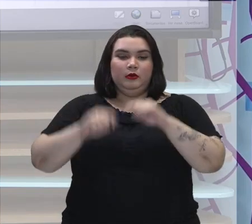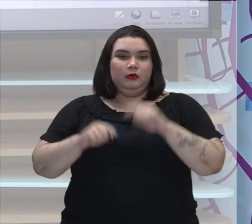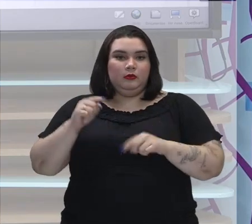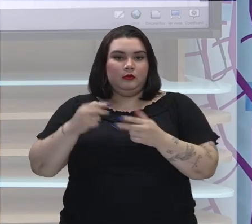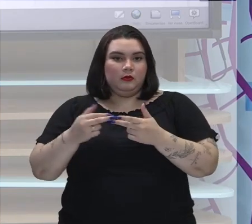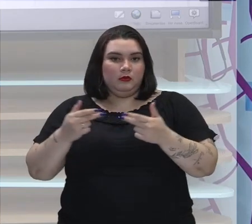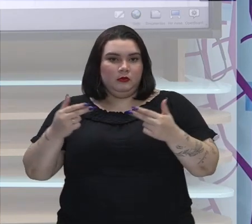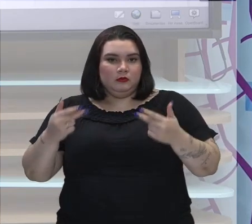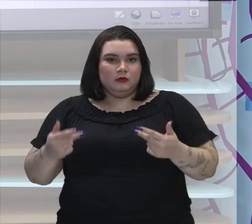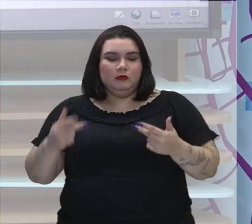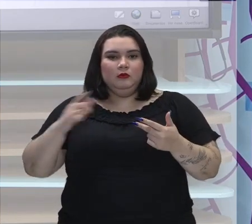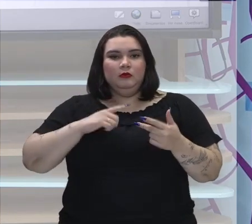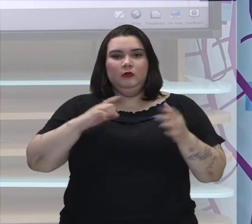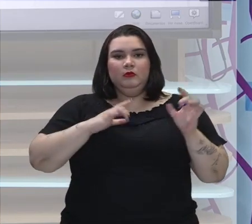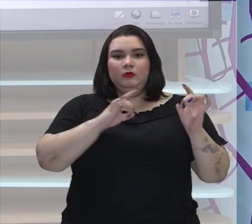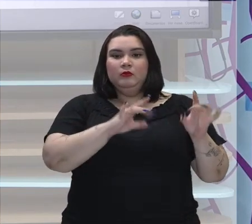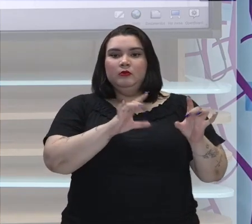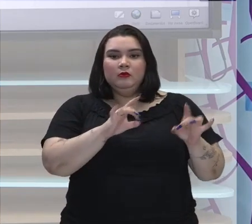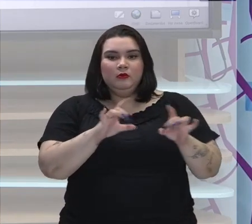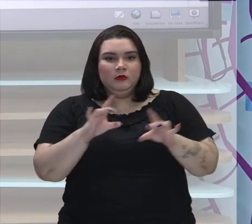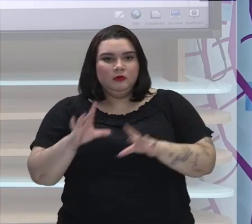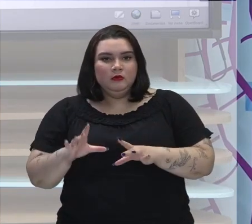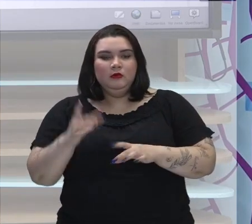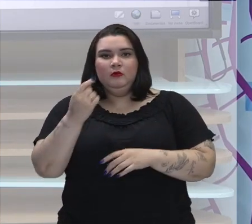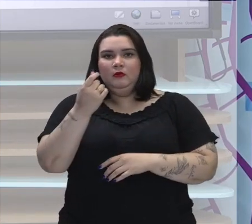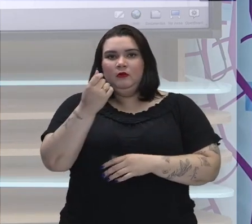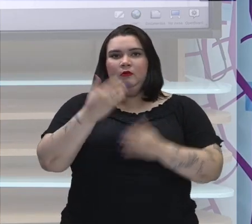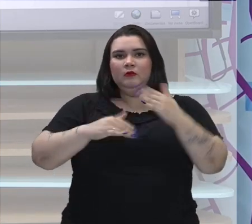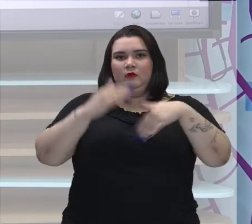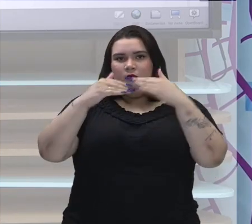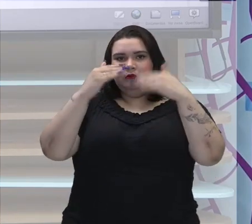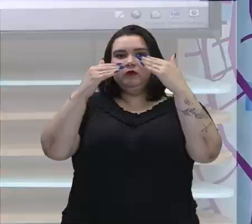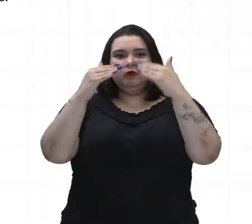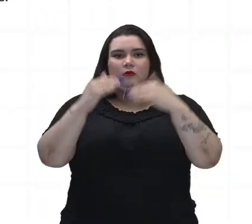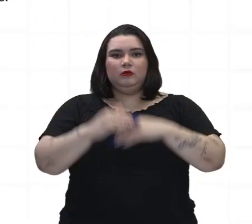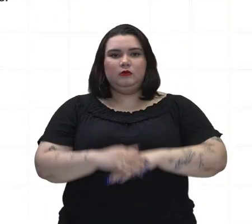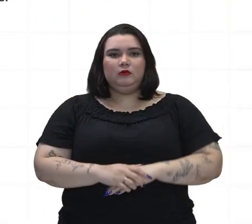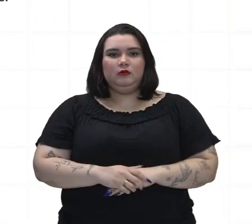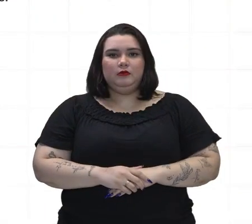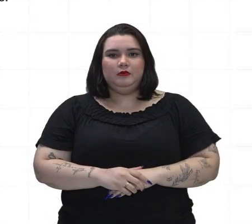fossem comercializados e gerassem lucro.